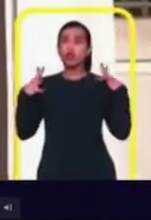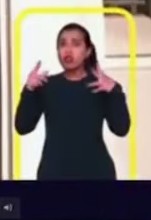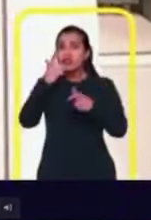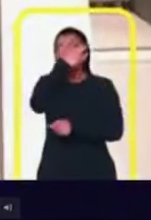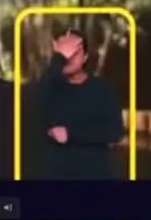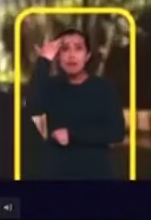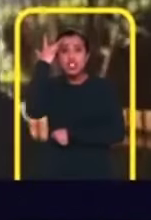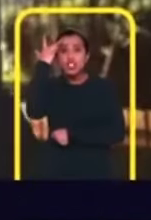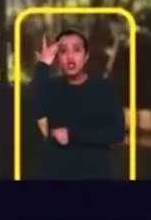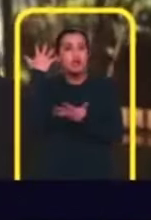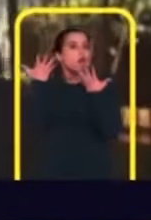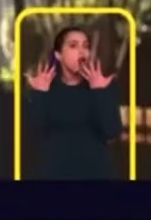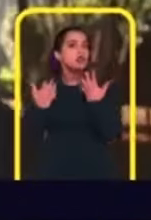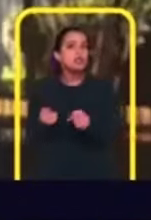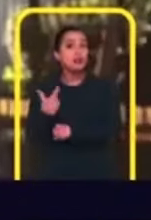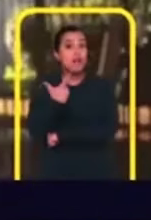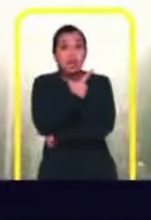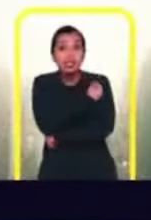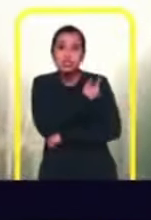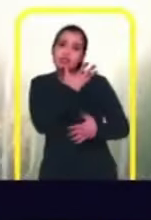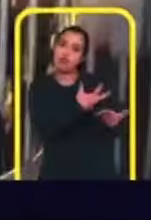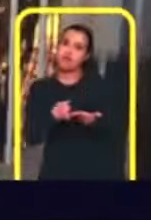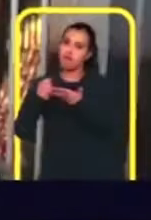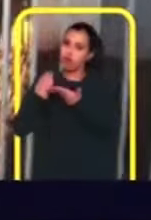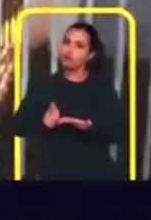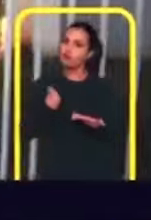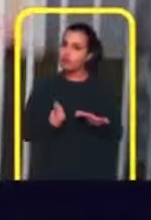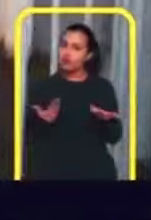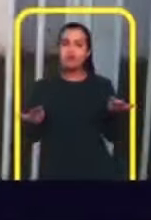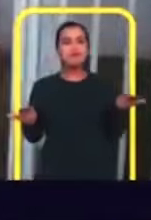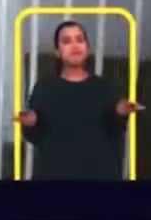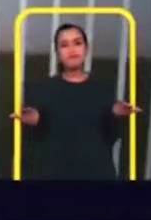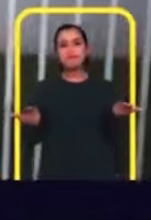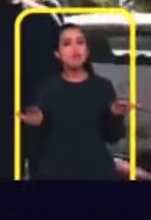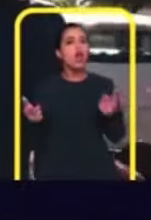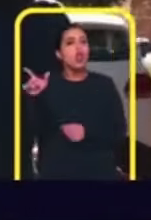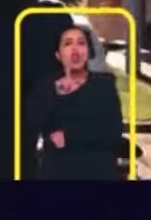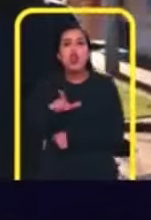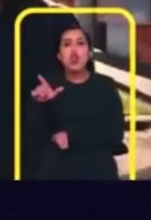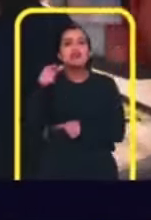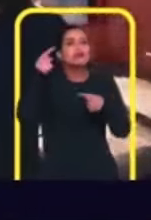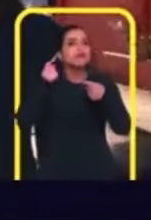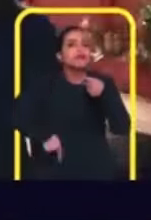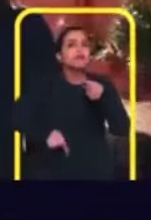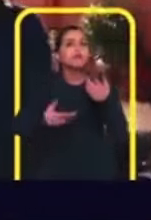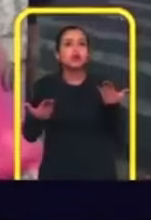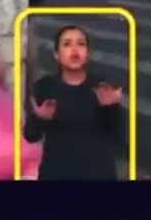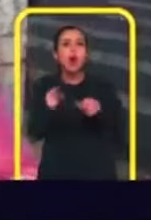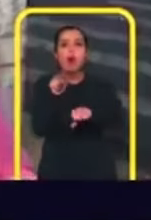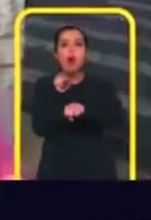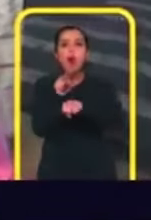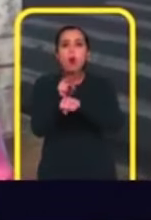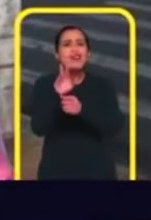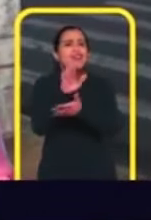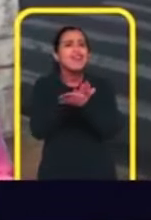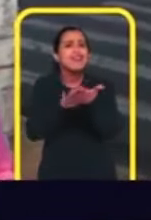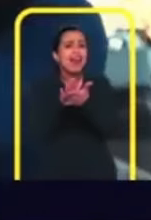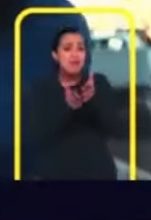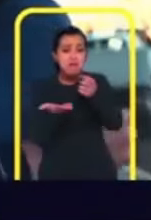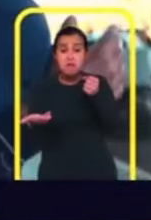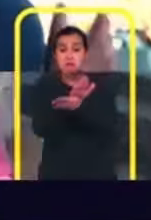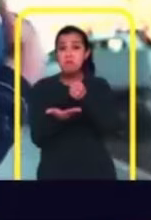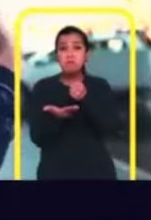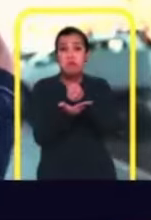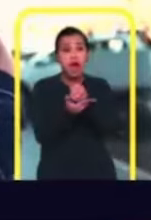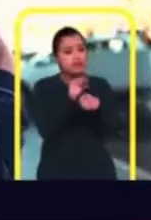mais precisava, vacina que ia salvar vidas. Tudo bom? Porque não tem sentido um governo que não cuida, não cuida do mínimo,